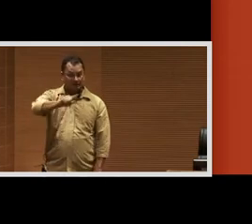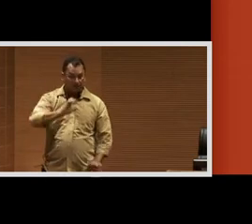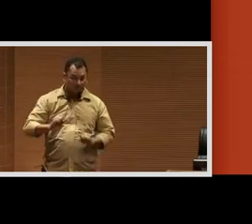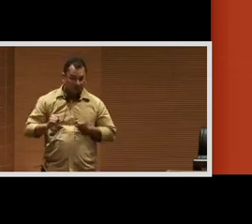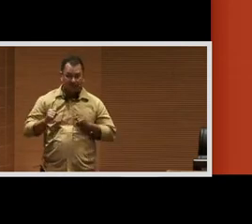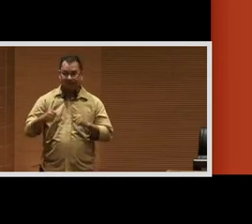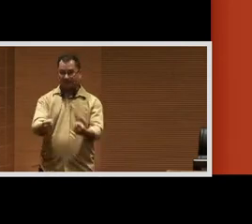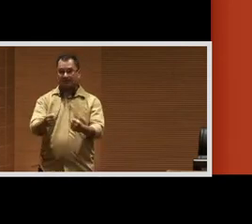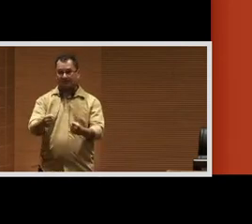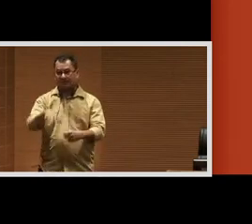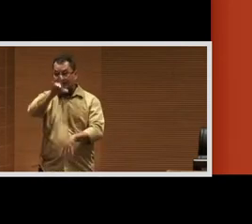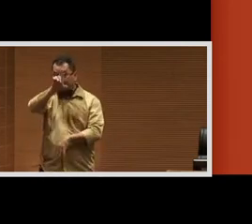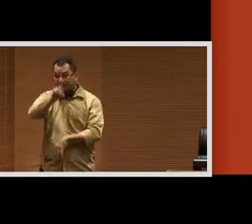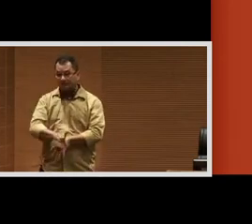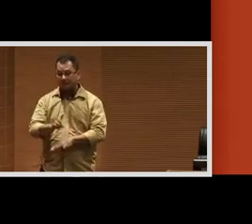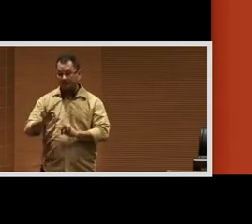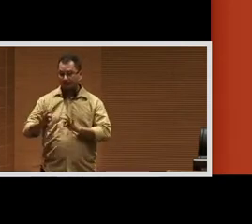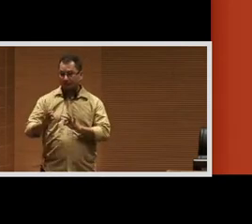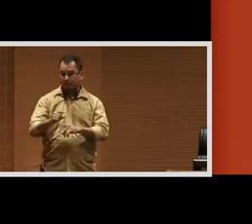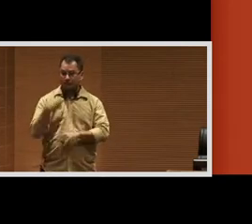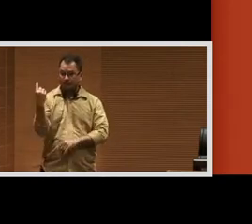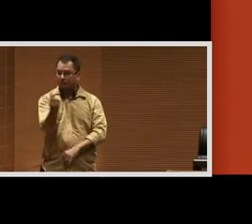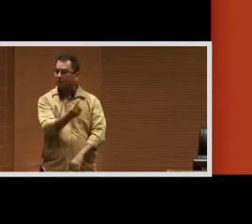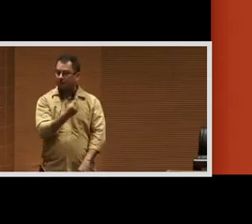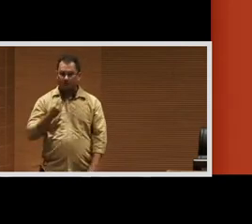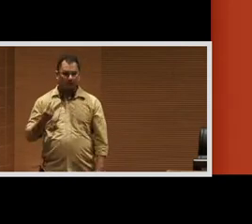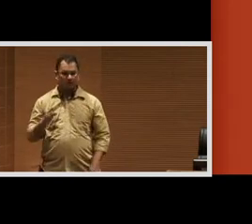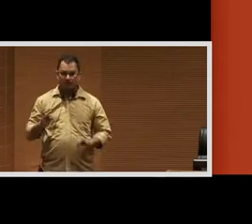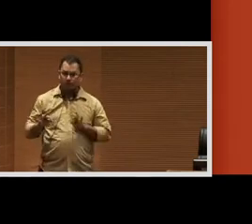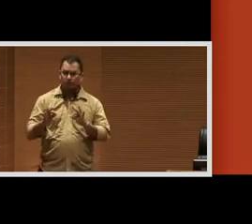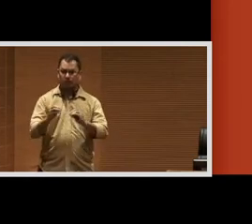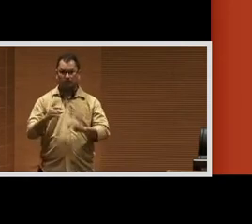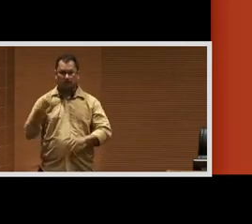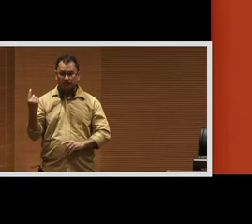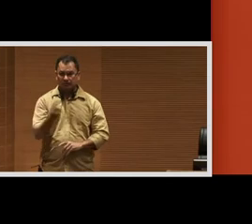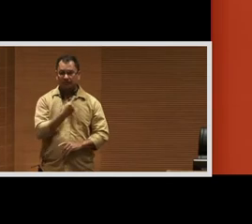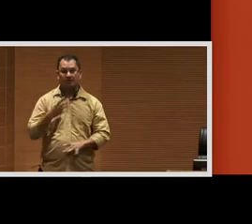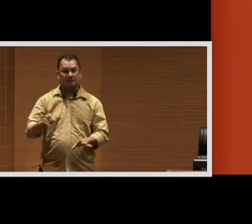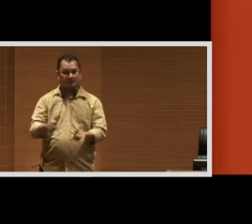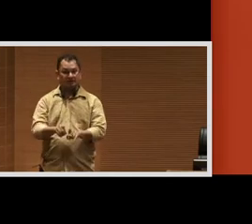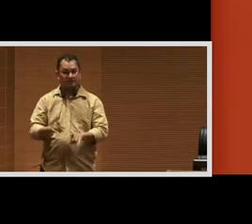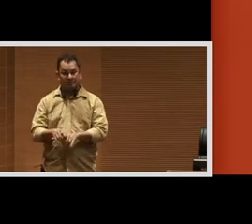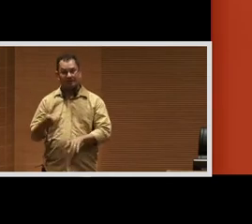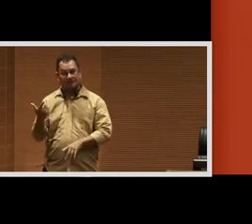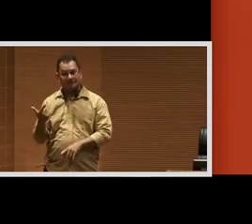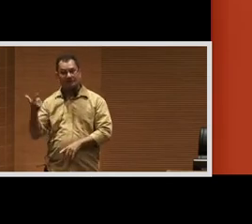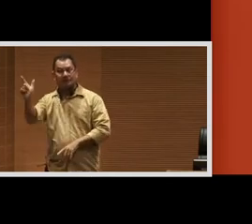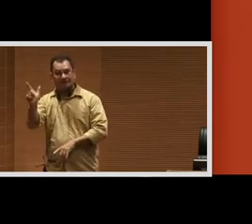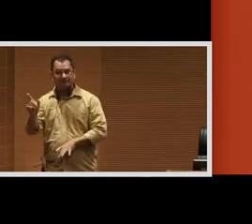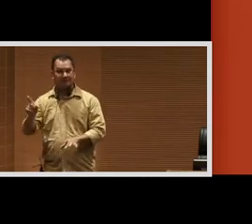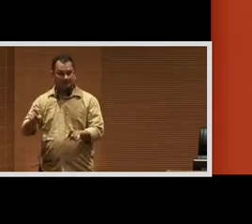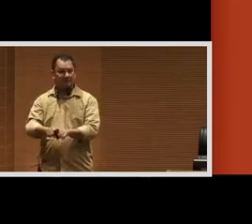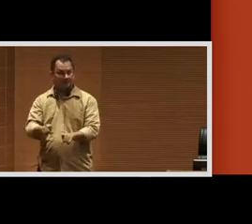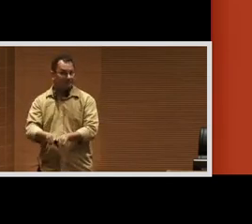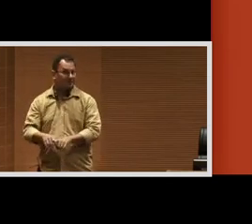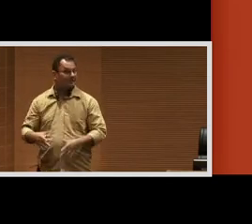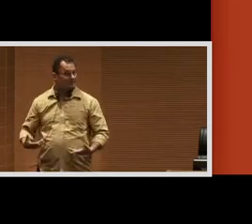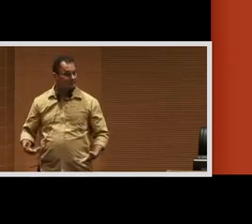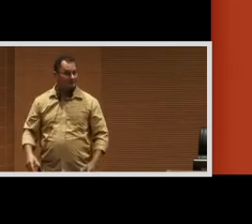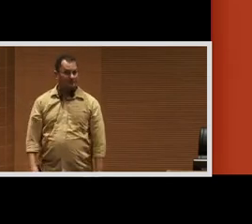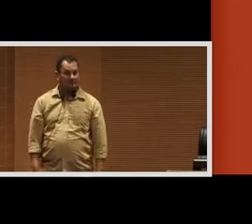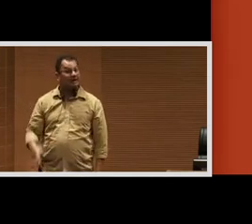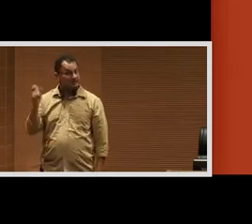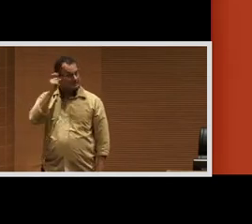É defender os direitos de todos nós. De todos. Até naqueles. Não?